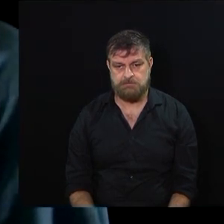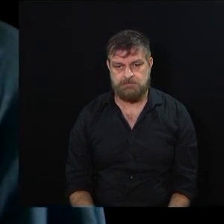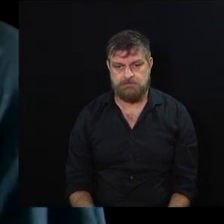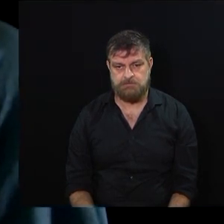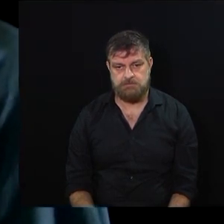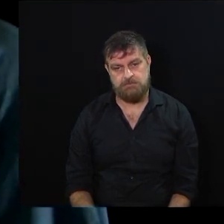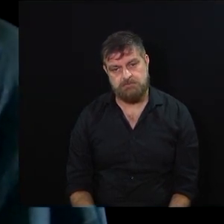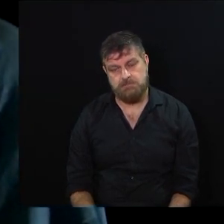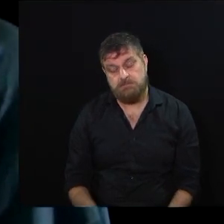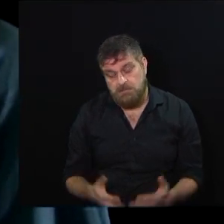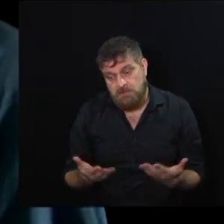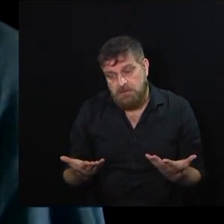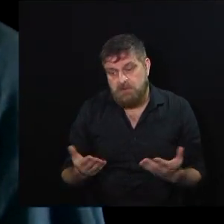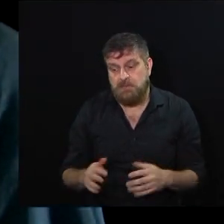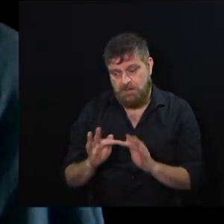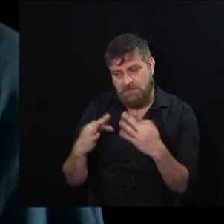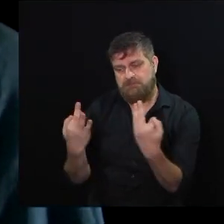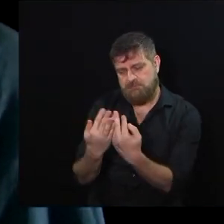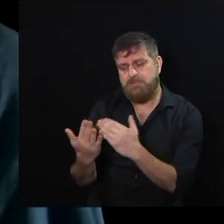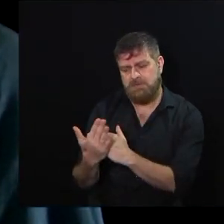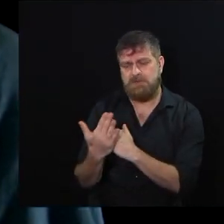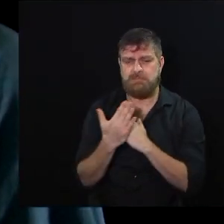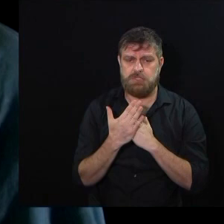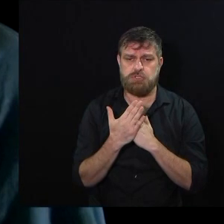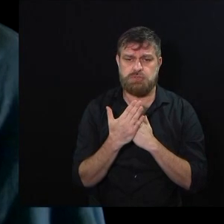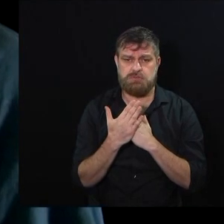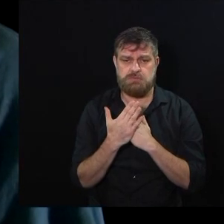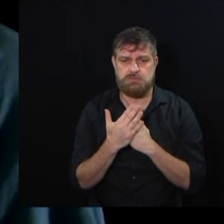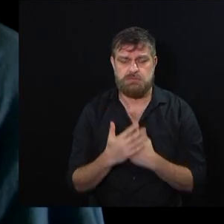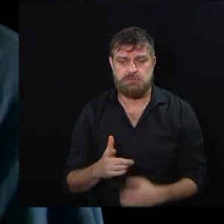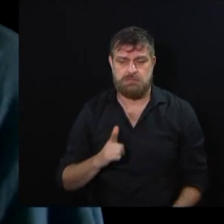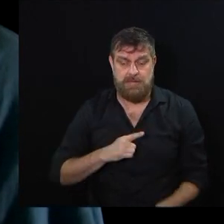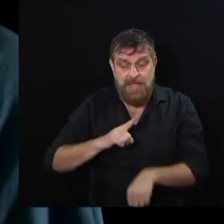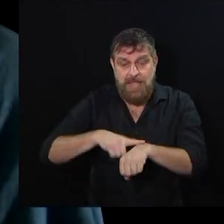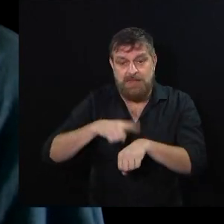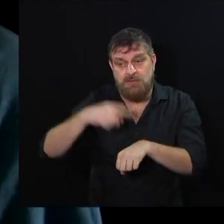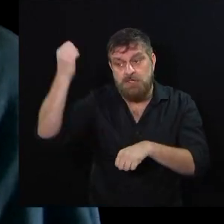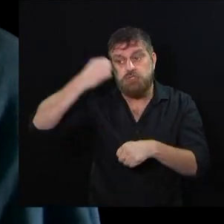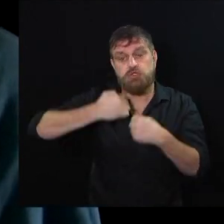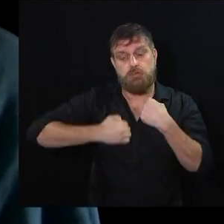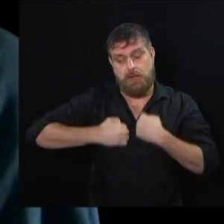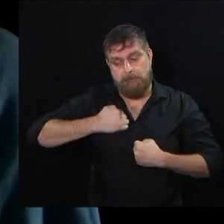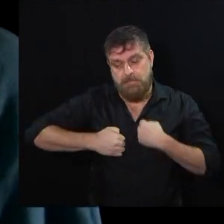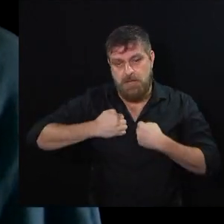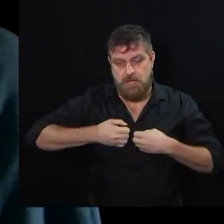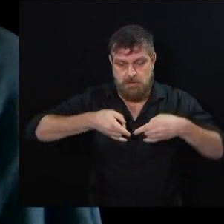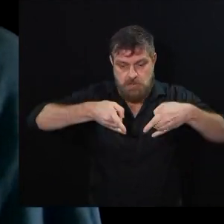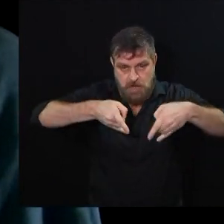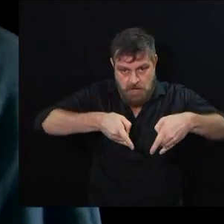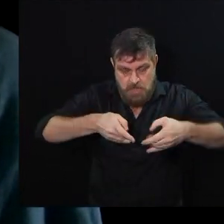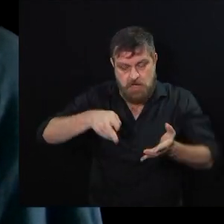Ajuda, né? Vai tomar banho, vai põe na cama, tira da cama.